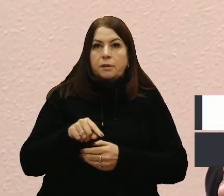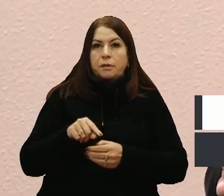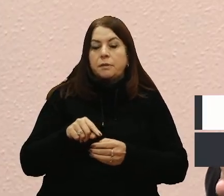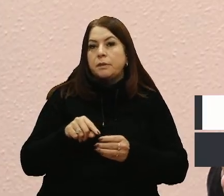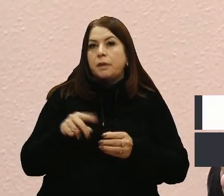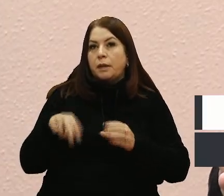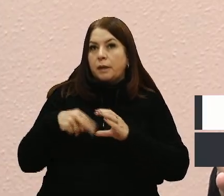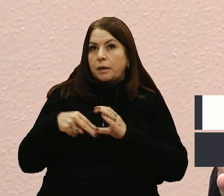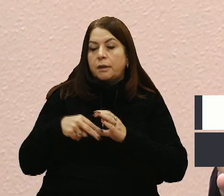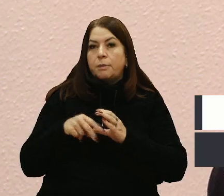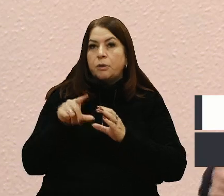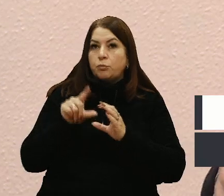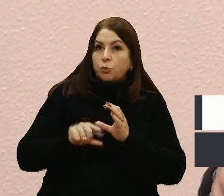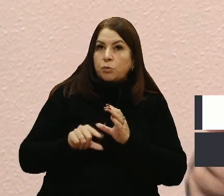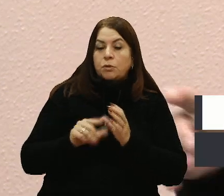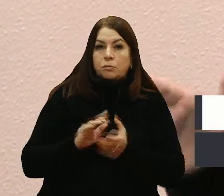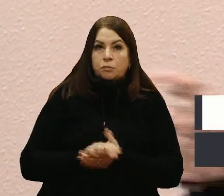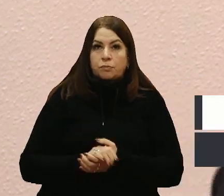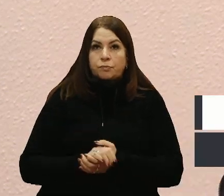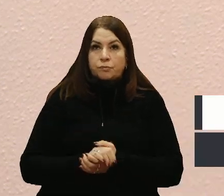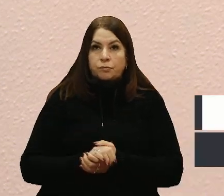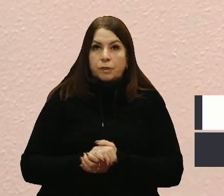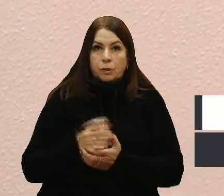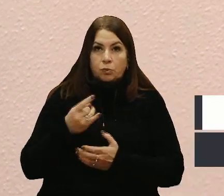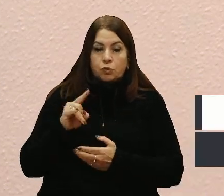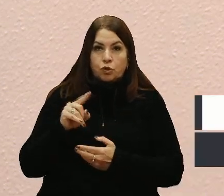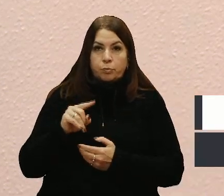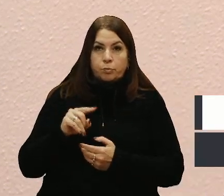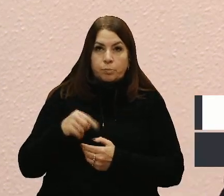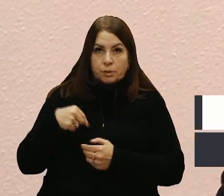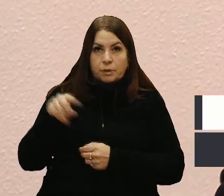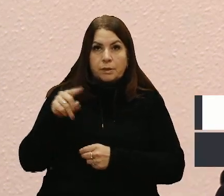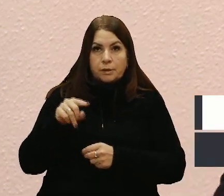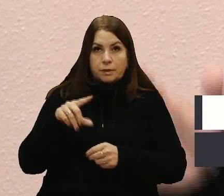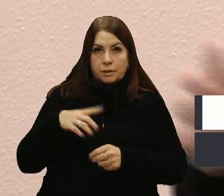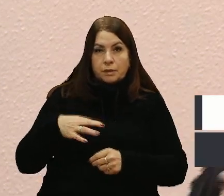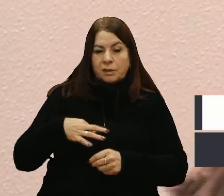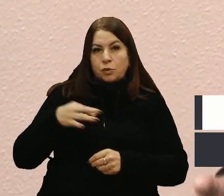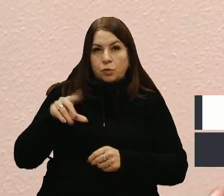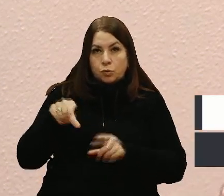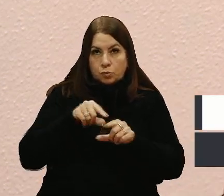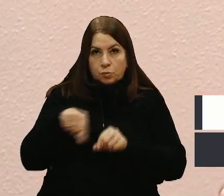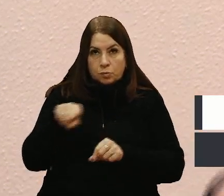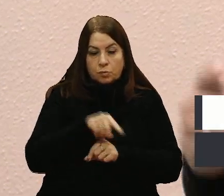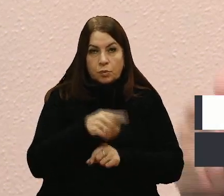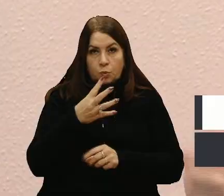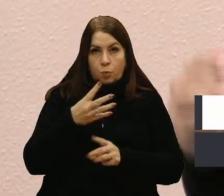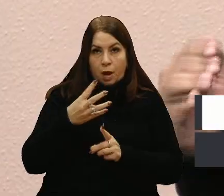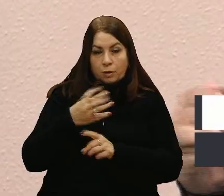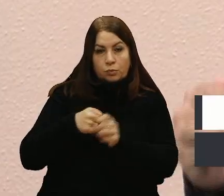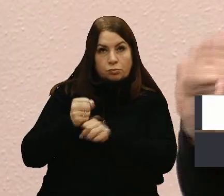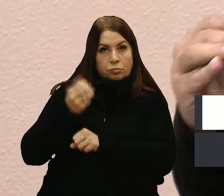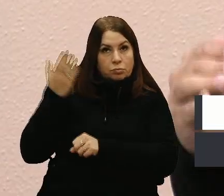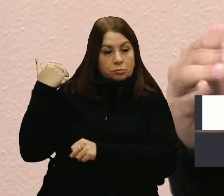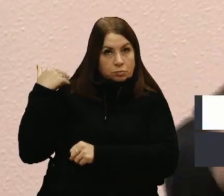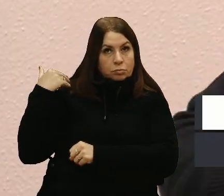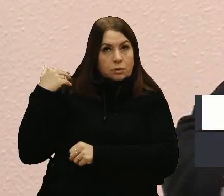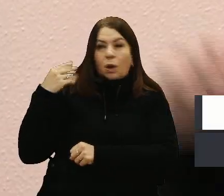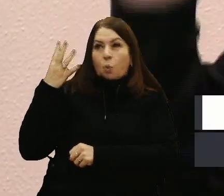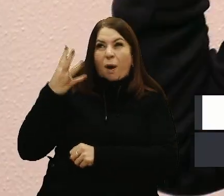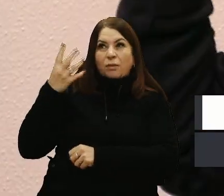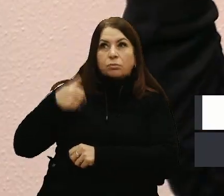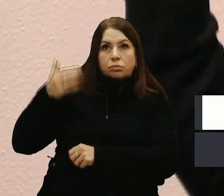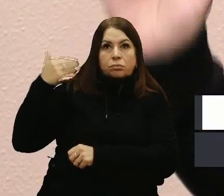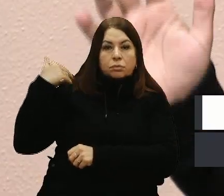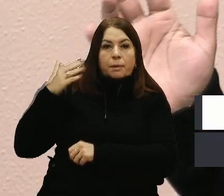diminuído muito nas últimas legislaturas. Há 4 legislaturas atrás, grande parte dos vereadores